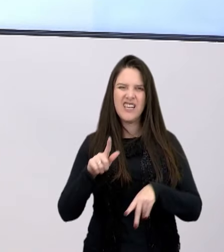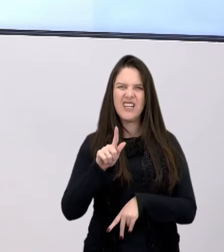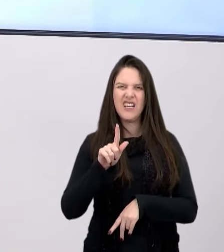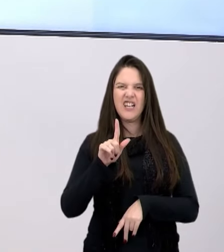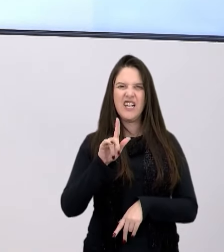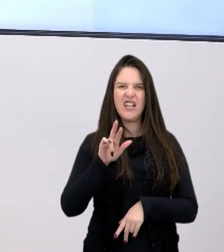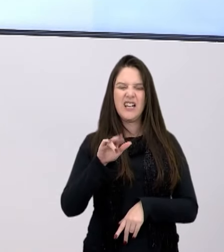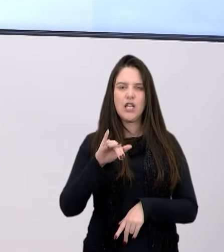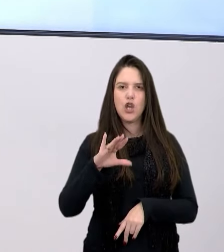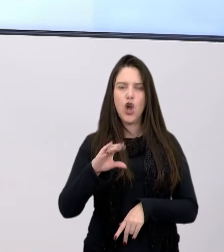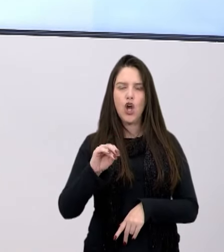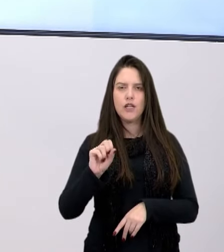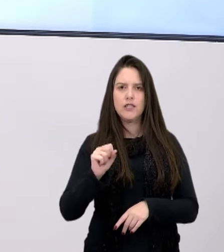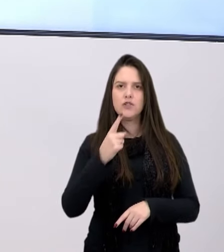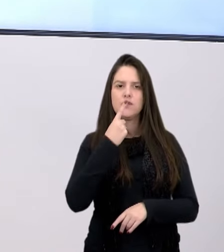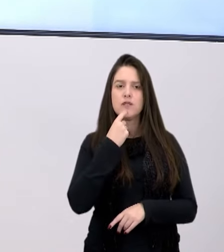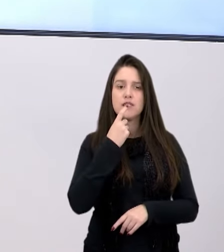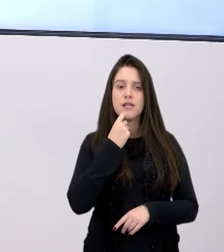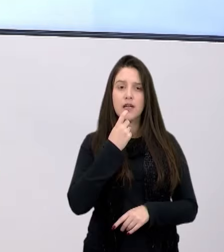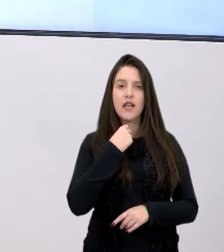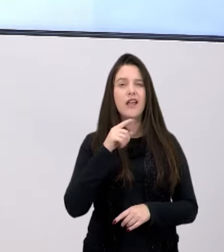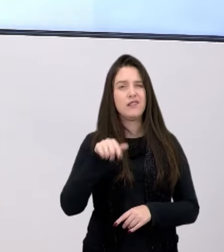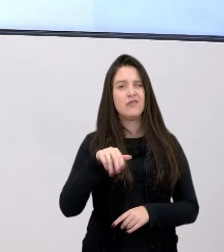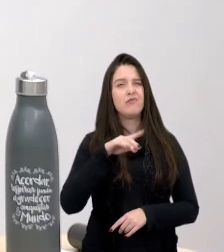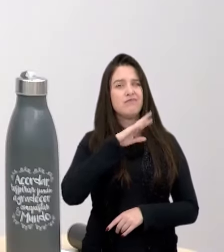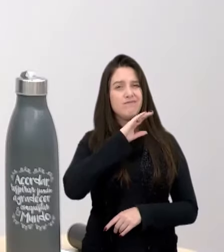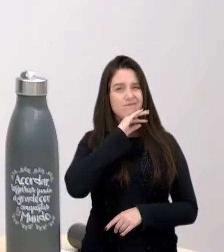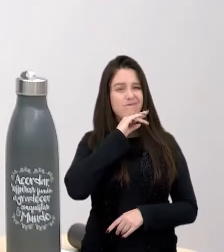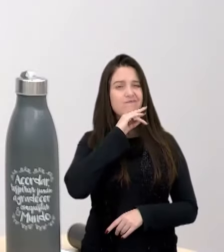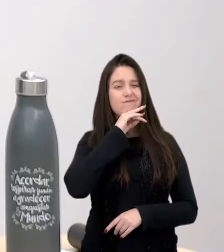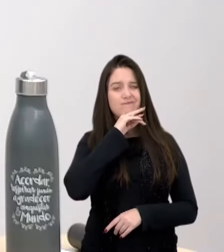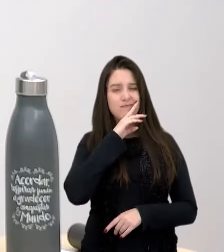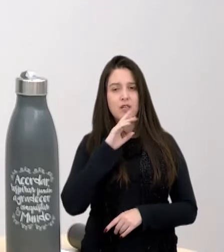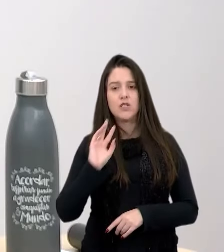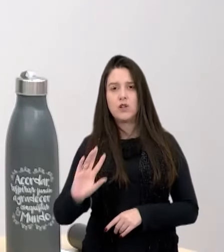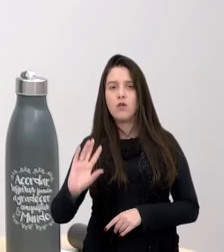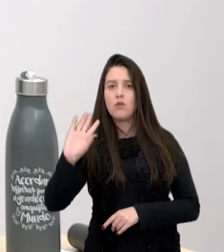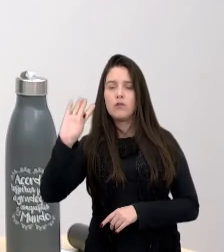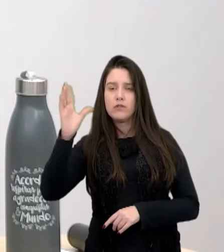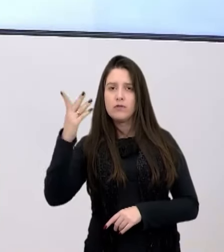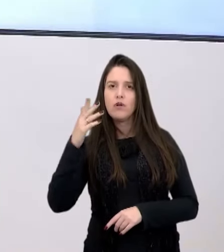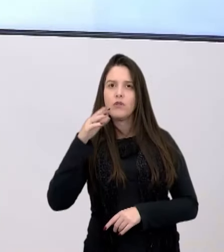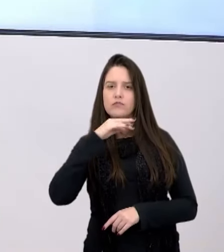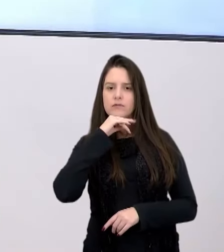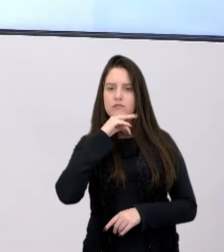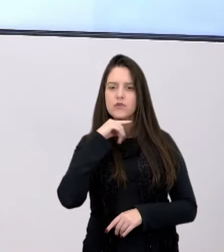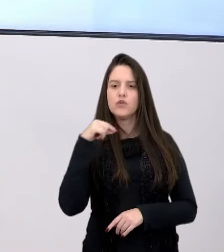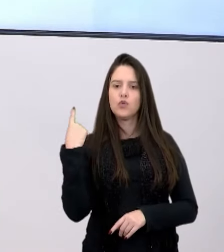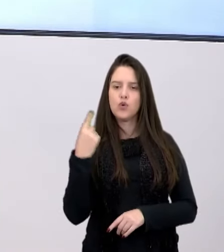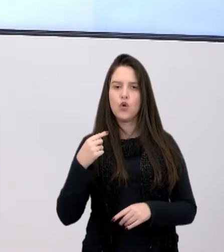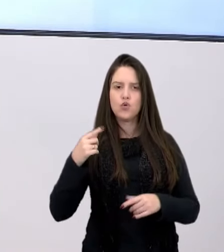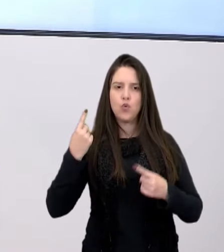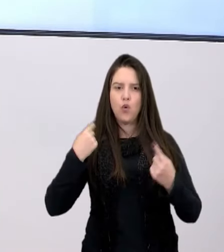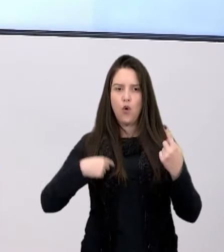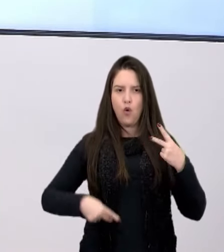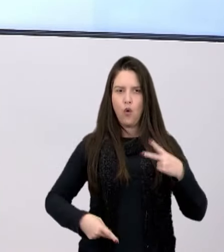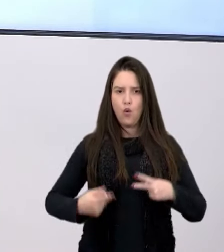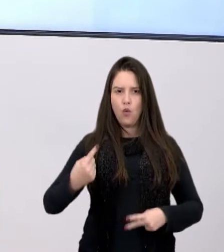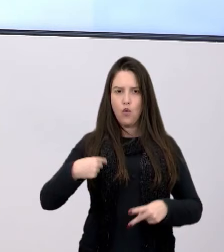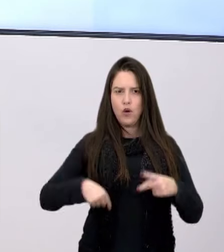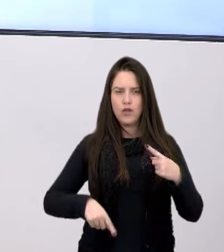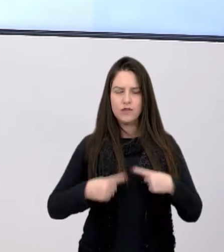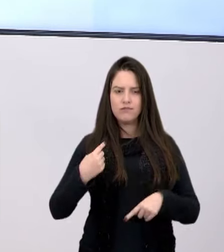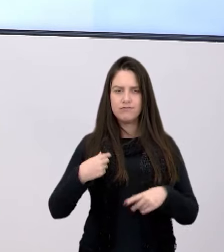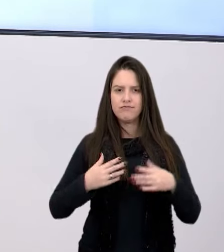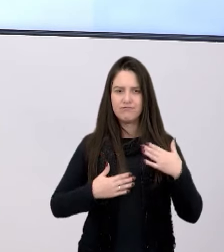no sangue. E isso é muito ruim, né? Quando acontece isso, é muito ruim para o nosso organismo. Isso vai aumentar